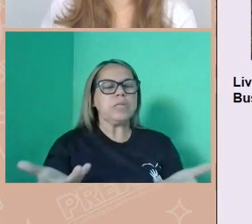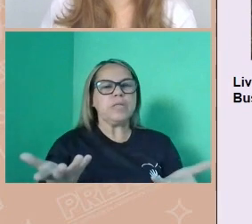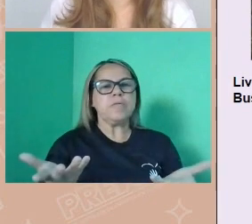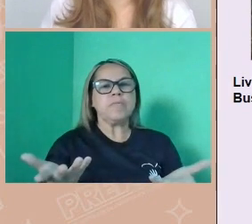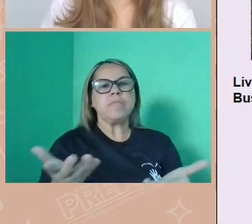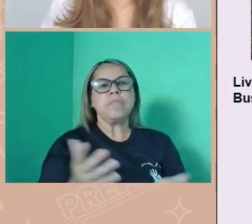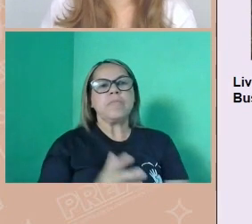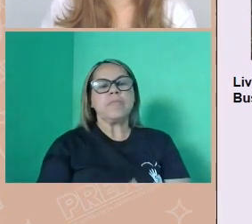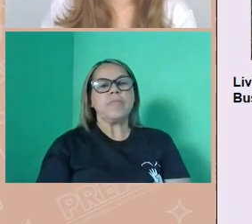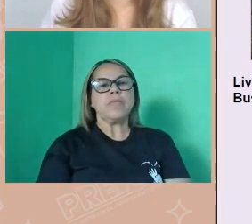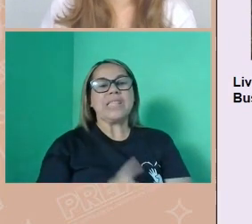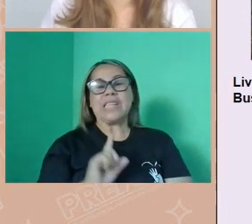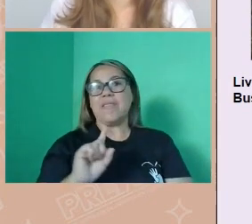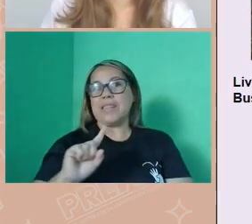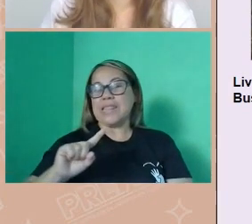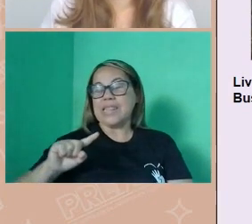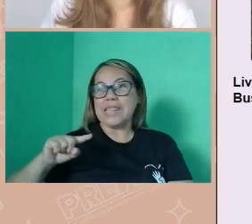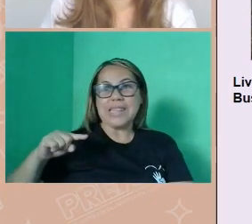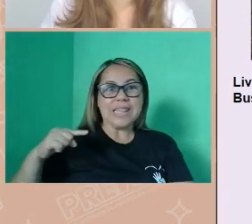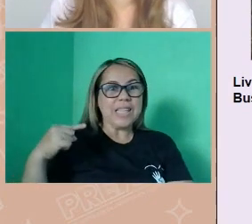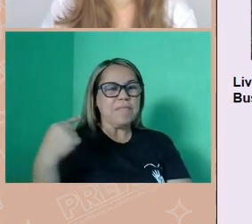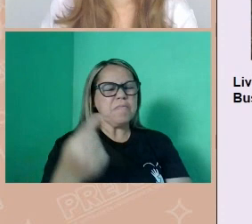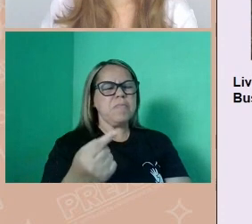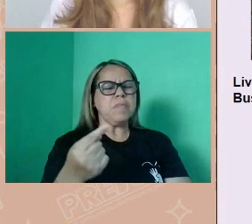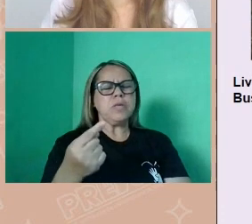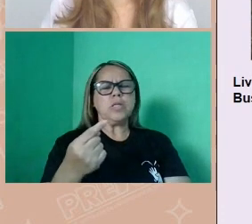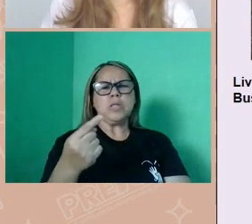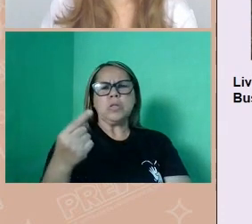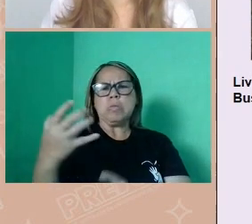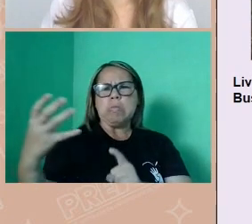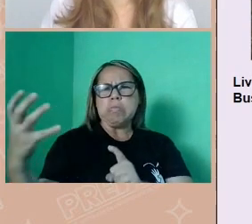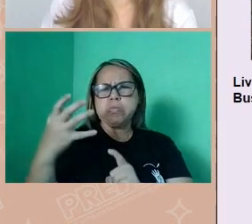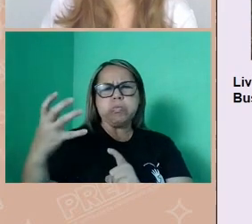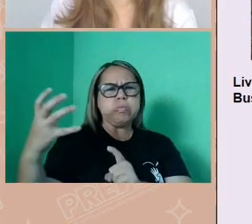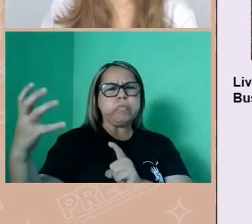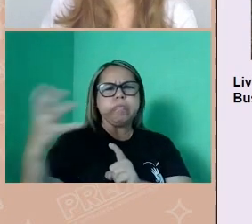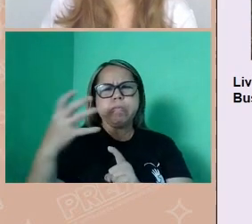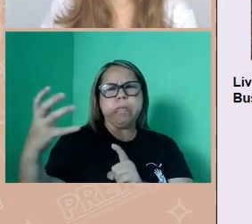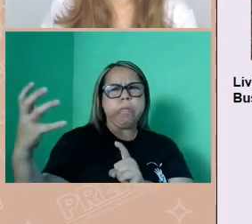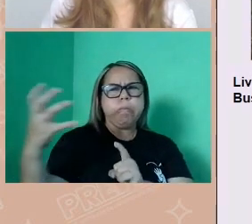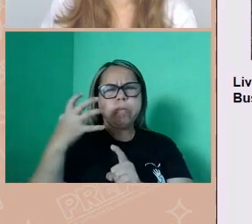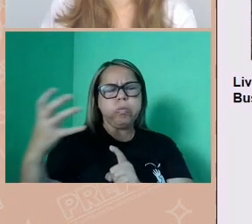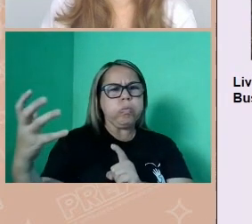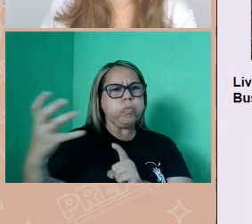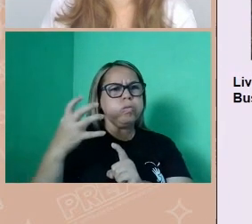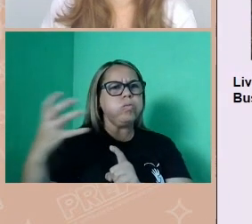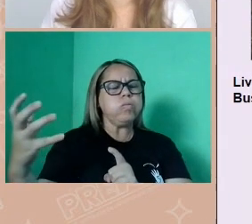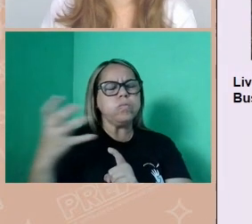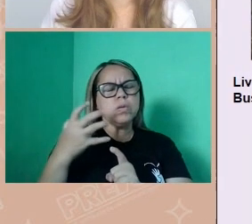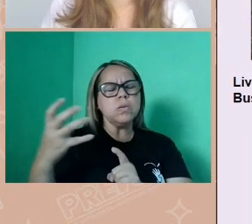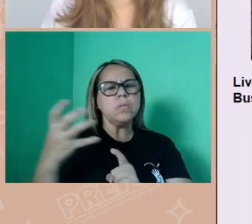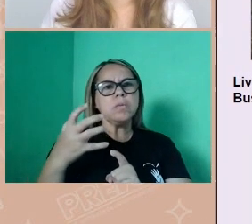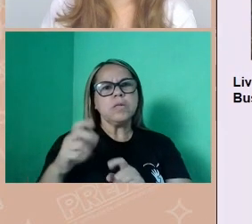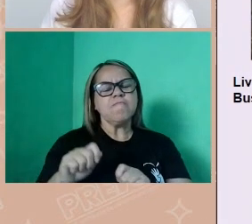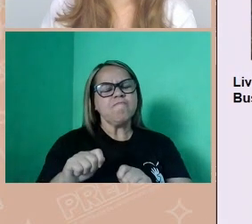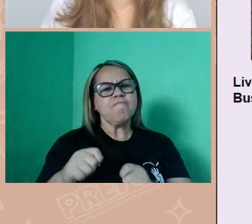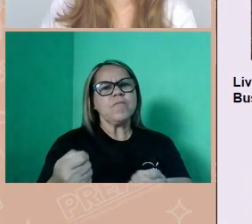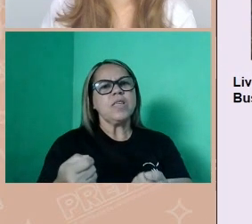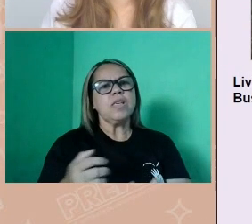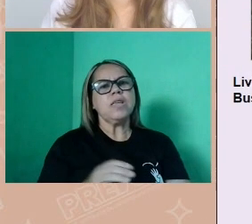crackdown depois de uma intensa pressão the practices popularity waned então a